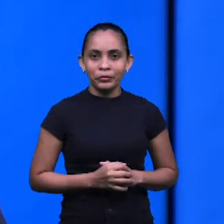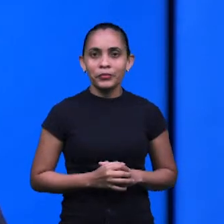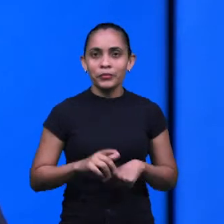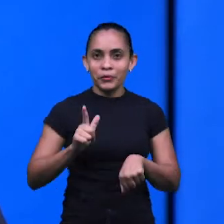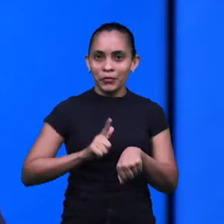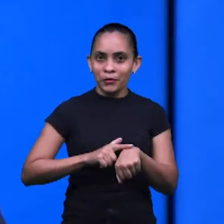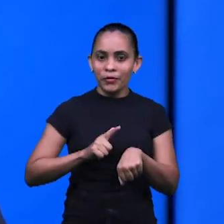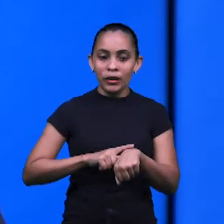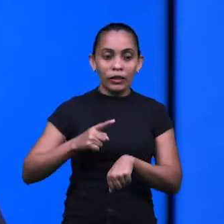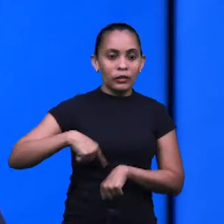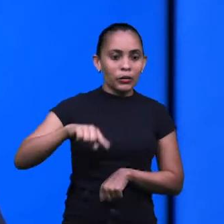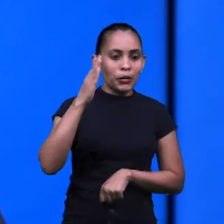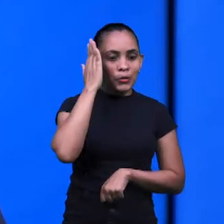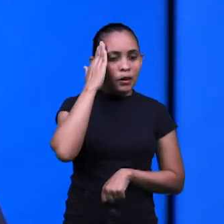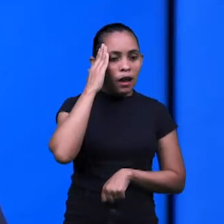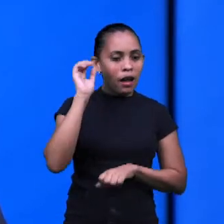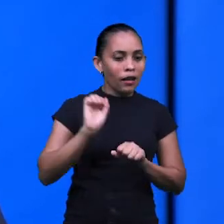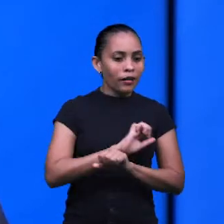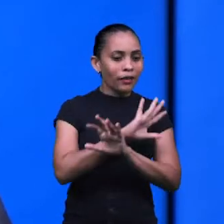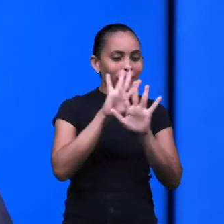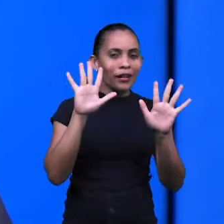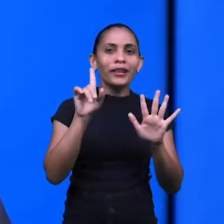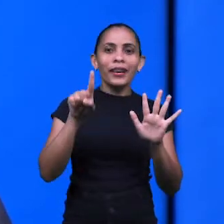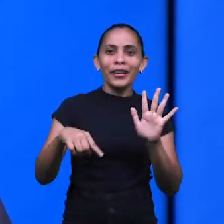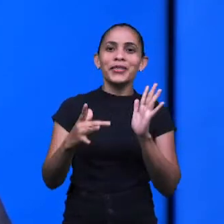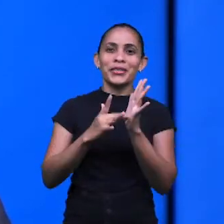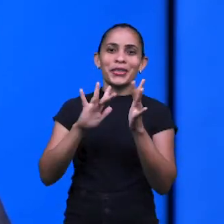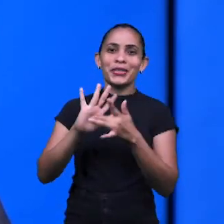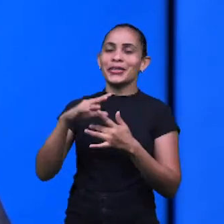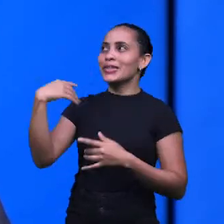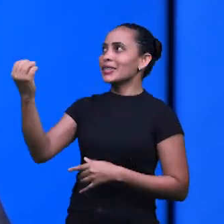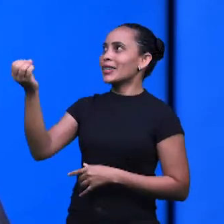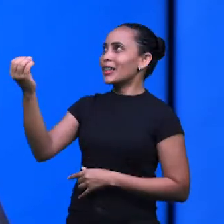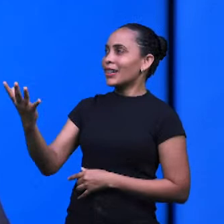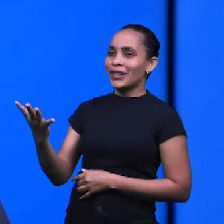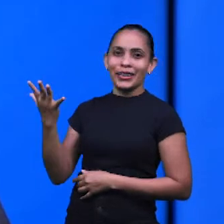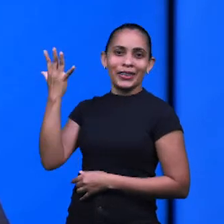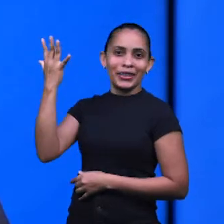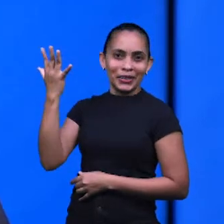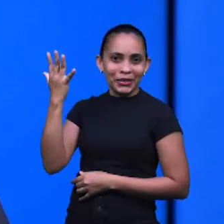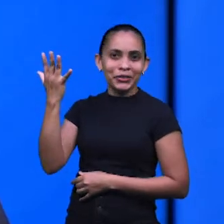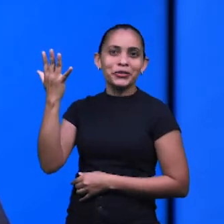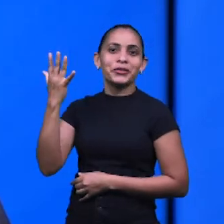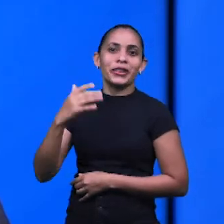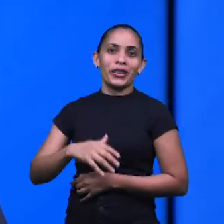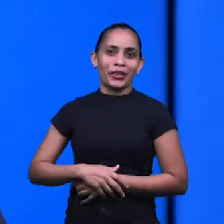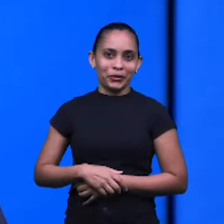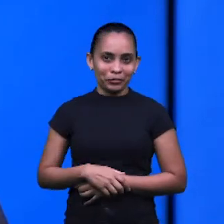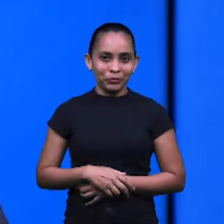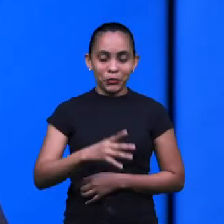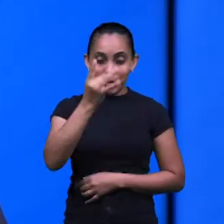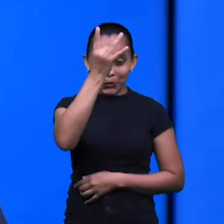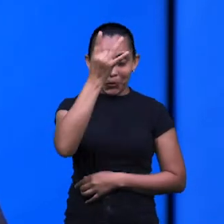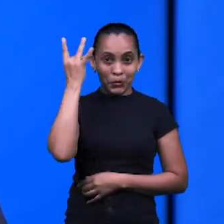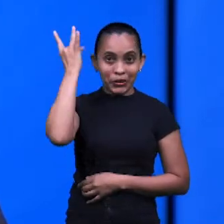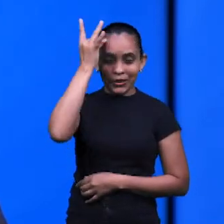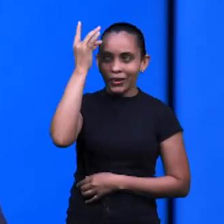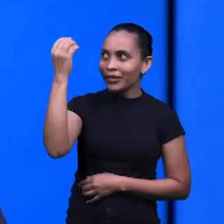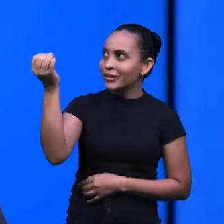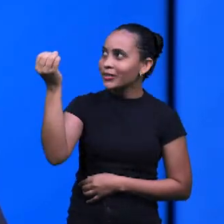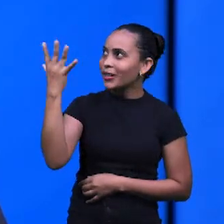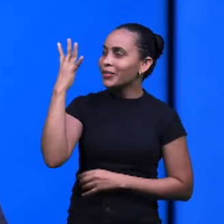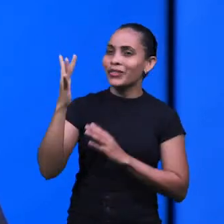esse enigma é decifrado. Jesus é revelado, o mistério de Jesus é revelado pelo seu Espírito Santo. Muito